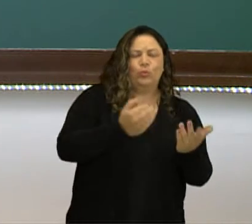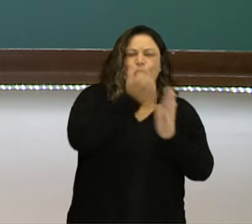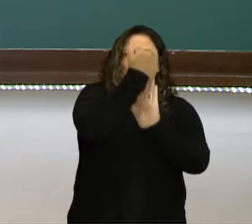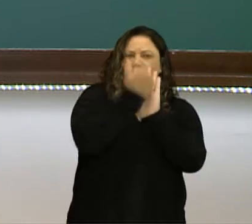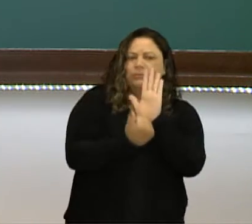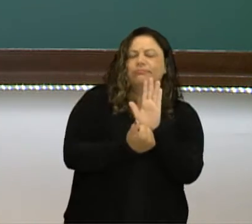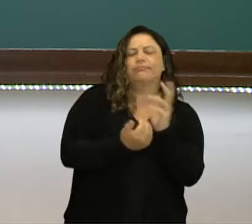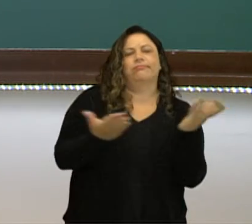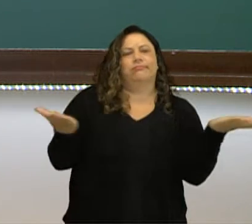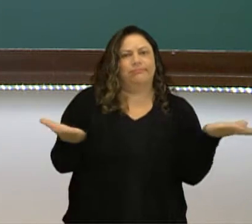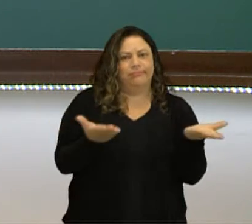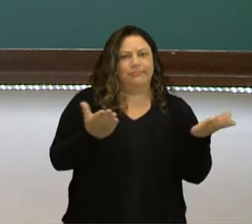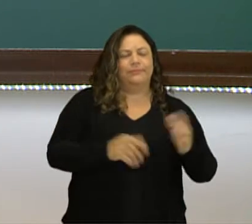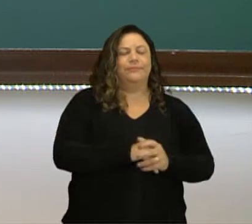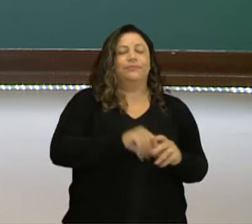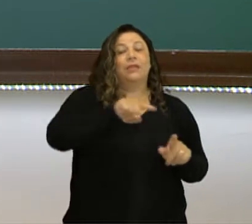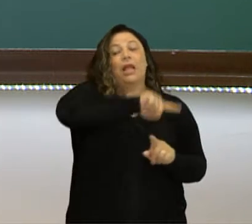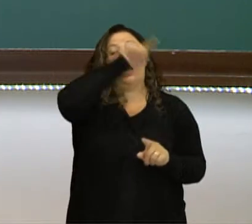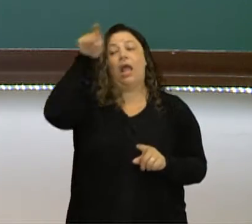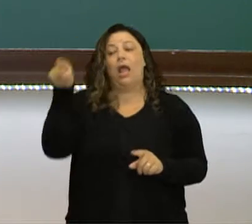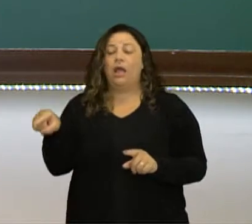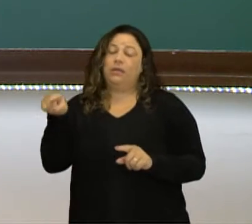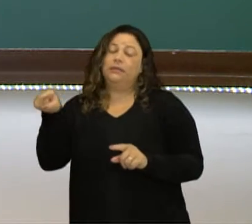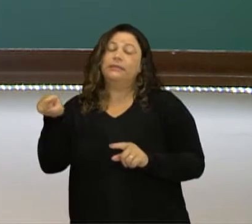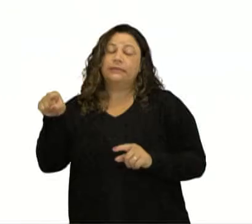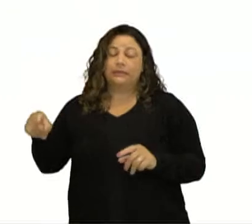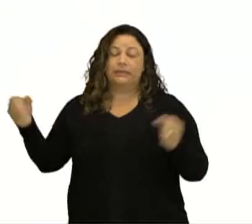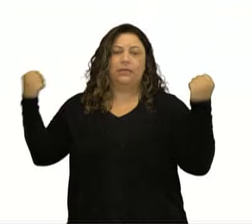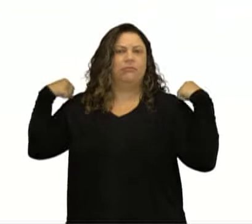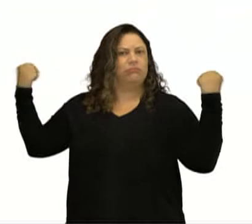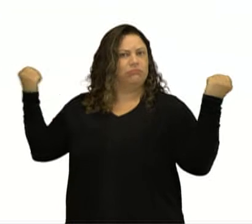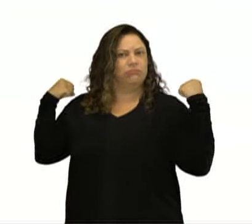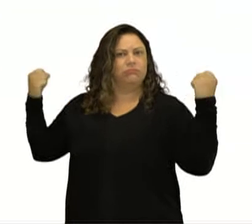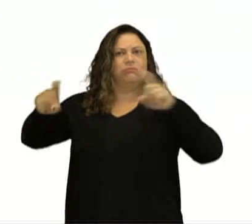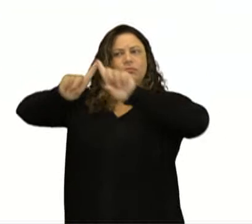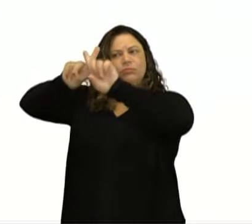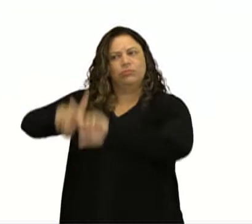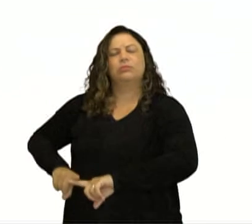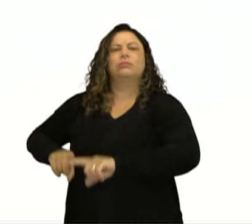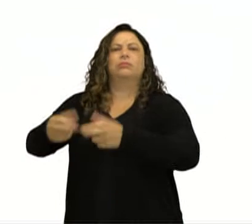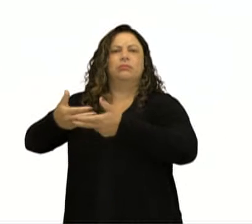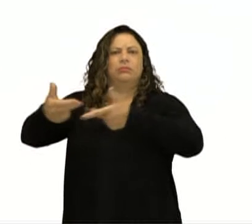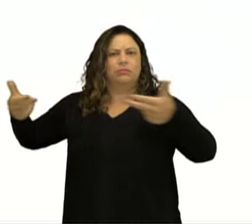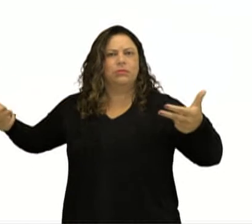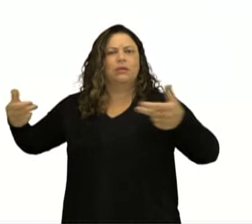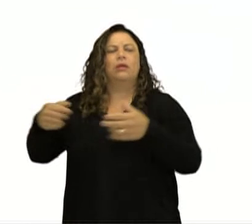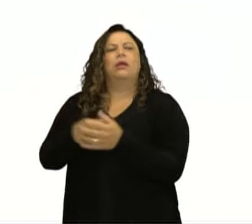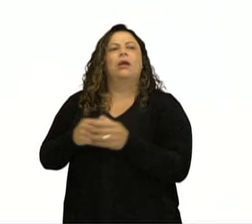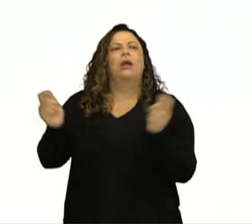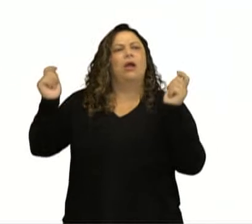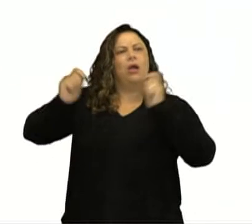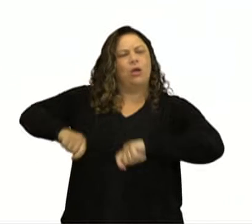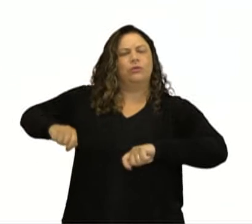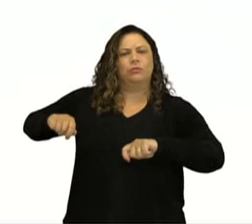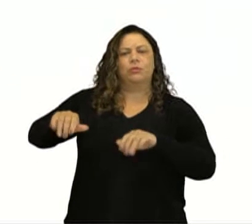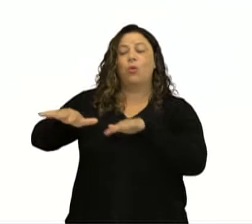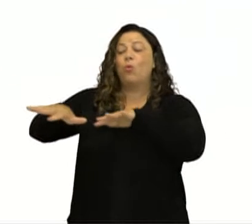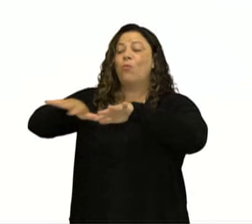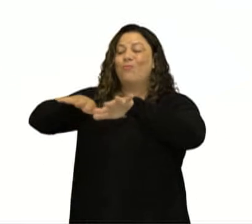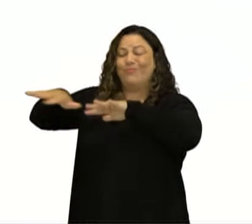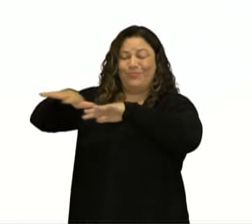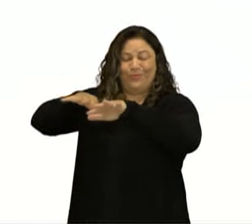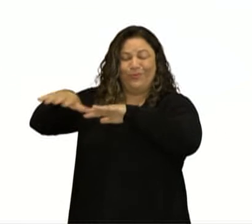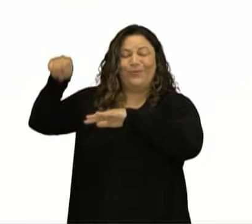eficiência. E quando você fala em esportes, cara, você não pode esquecer, né, dos esportes olímpicos aí, que o movimento ele